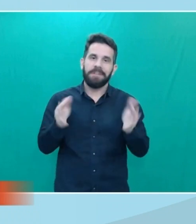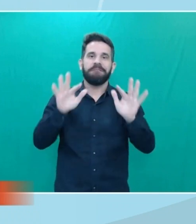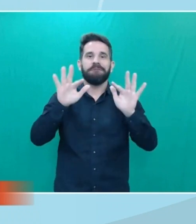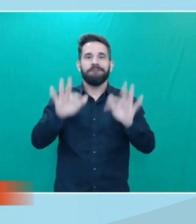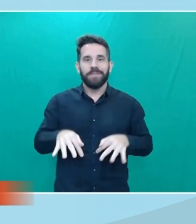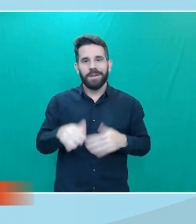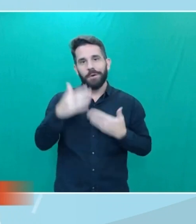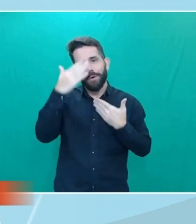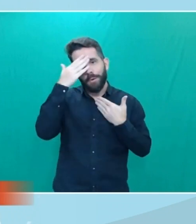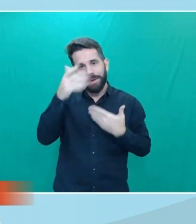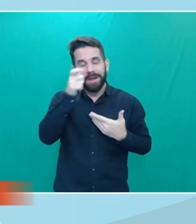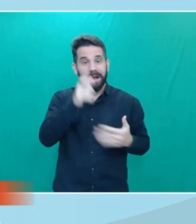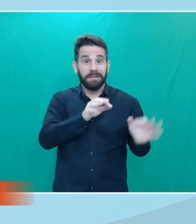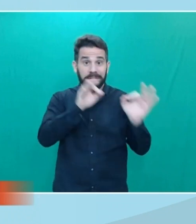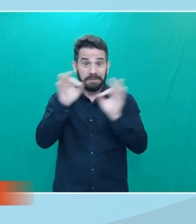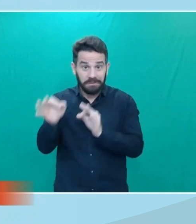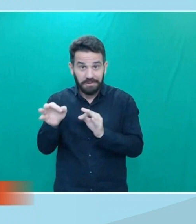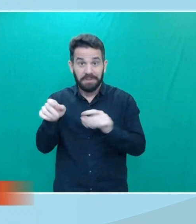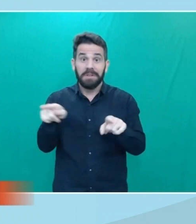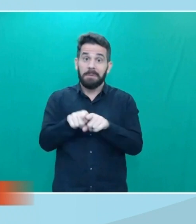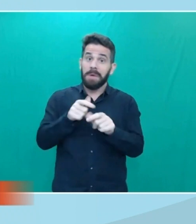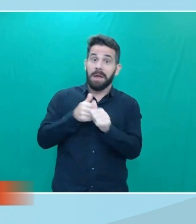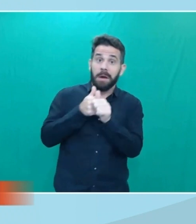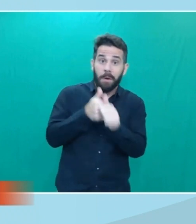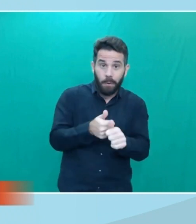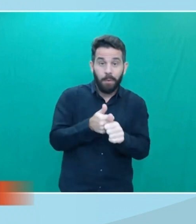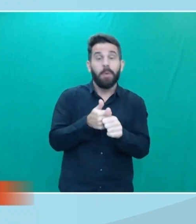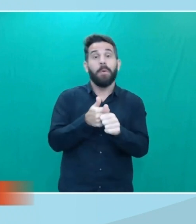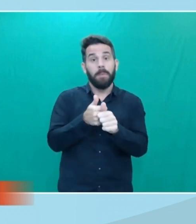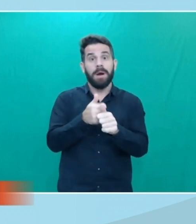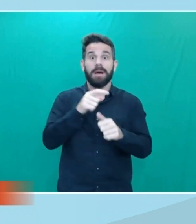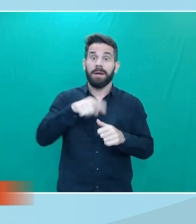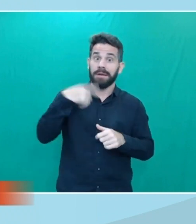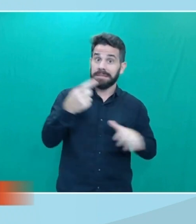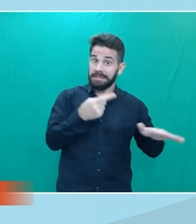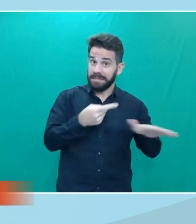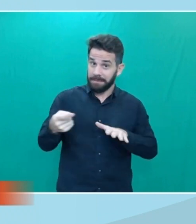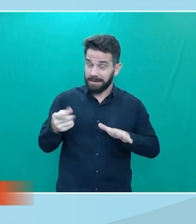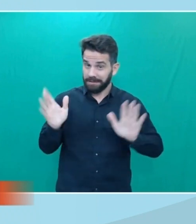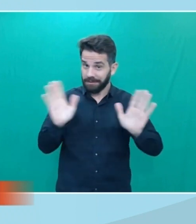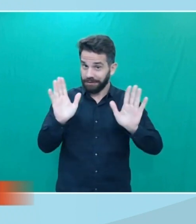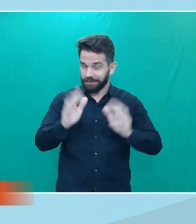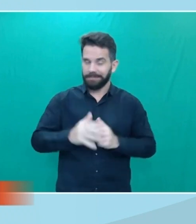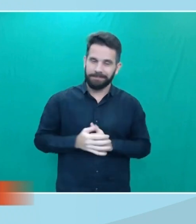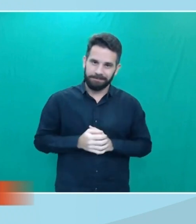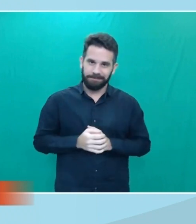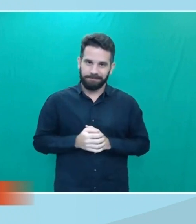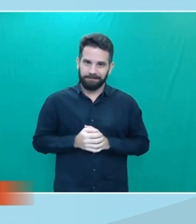sua companhia e te convidando a acompanhar o nosso programa na semana que vem. Até lá!